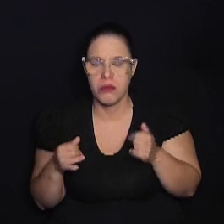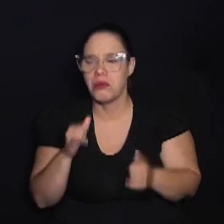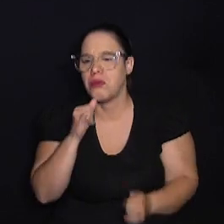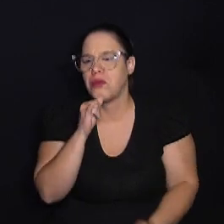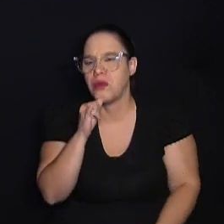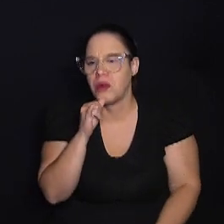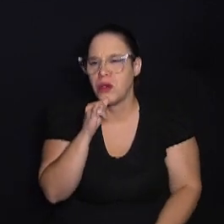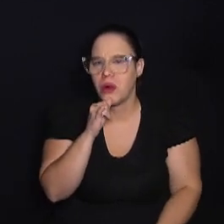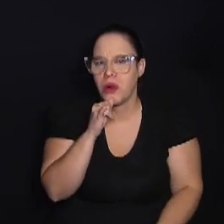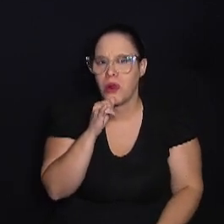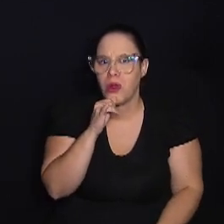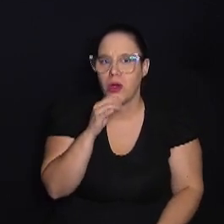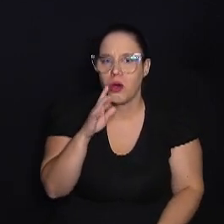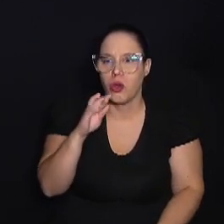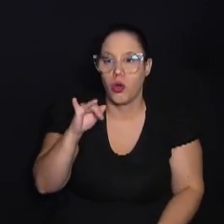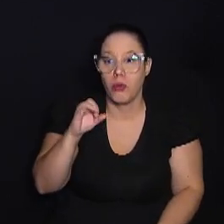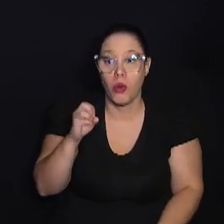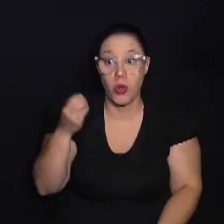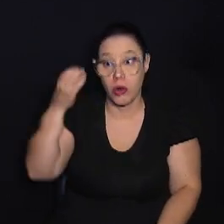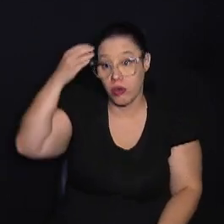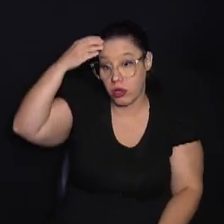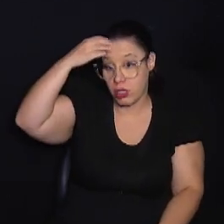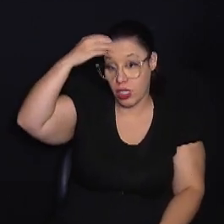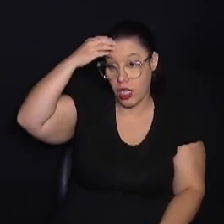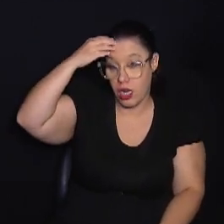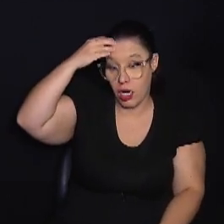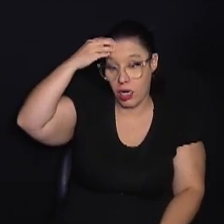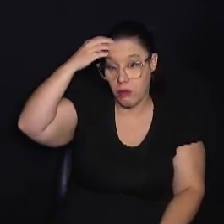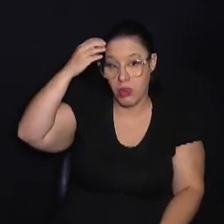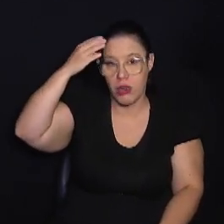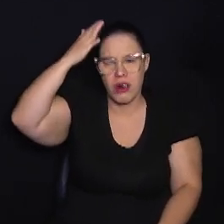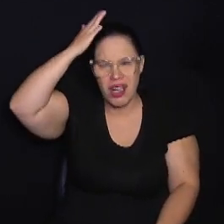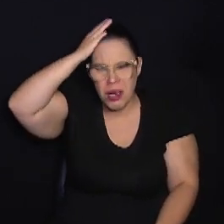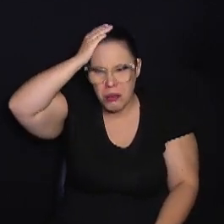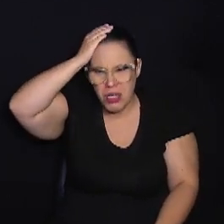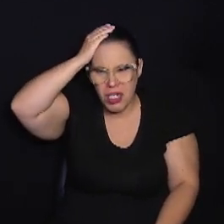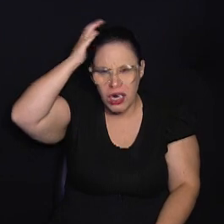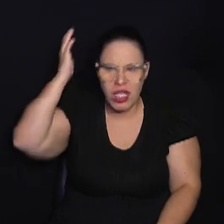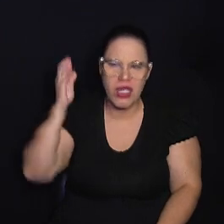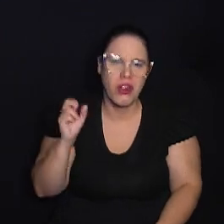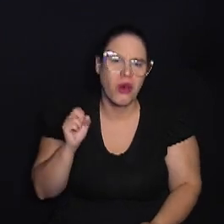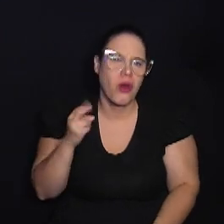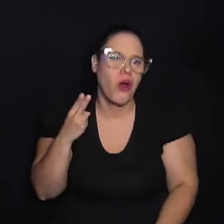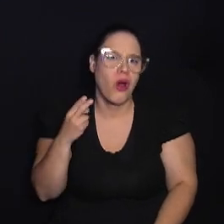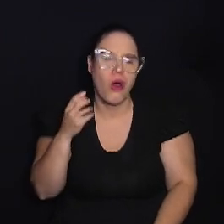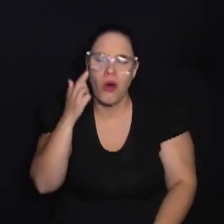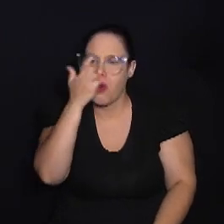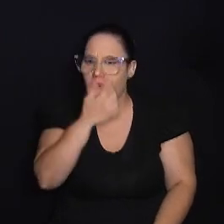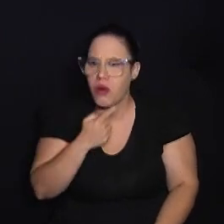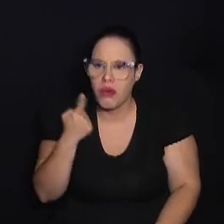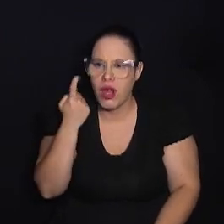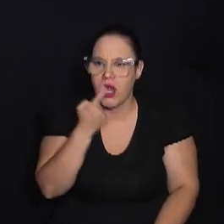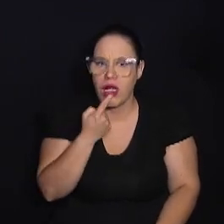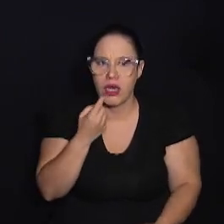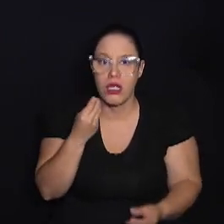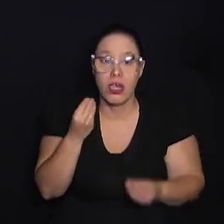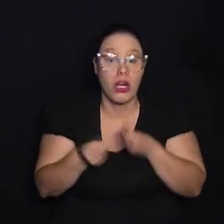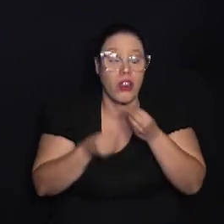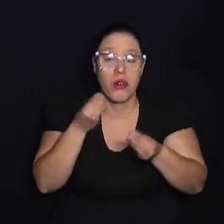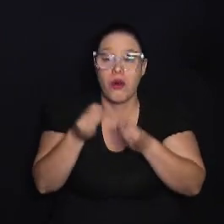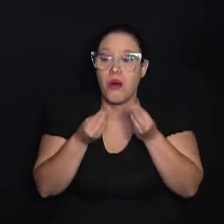que eu estou com um tumor aí no cérebro, na cabeça, né? Ou até mesmo na face? Como que ela